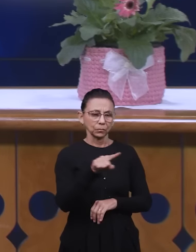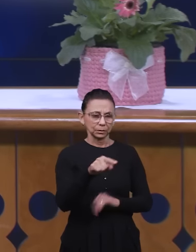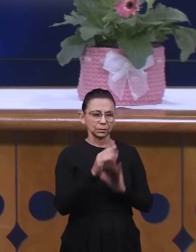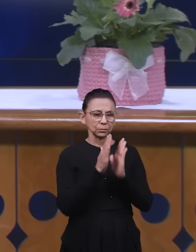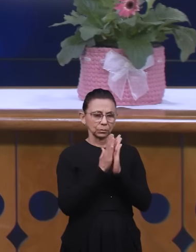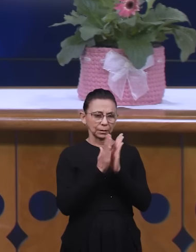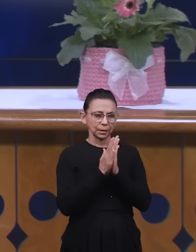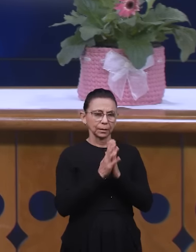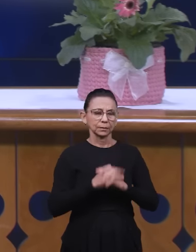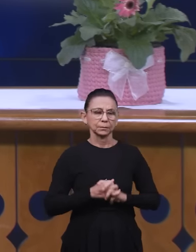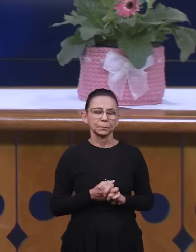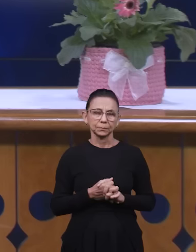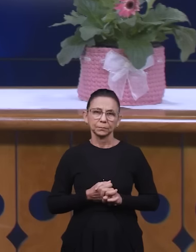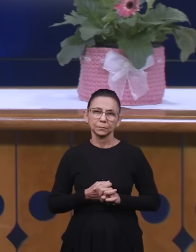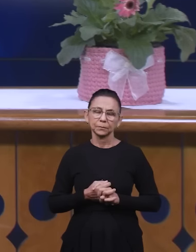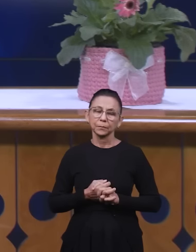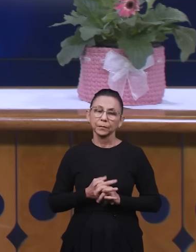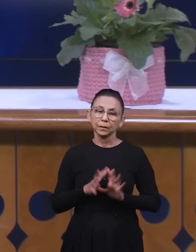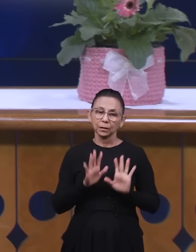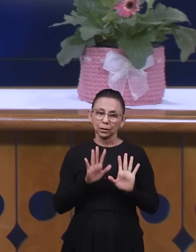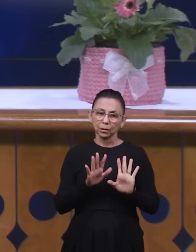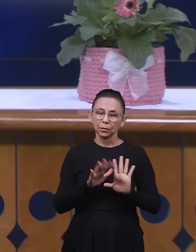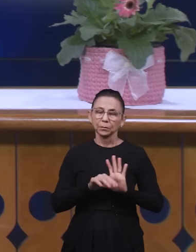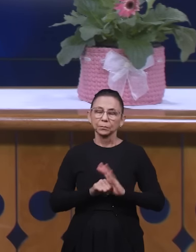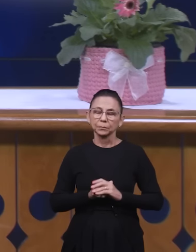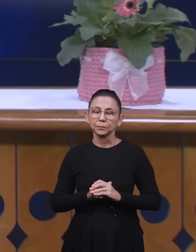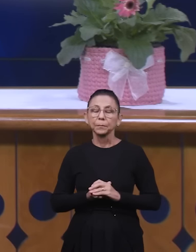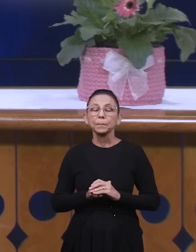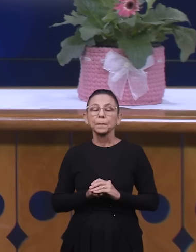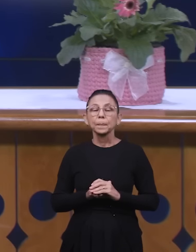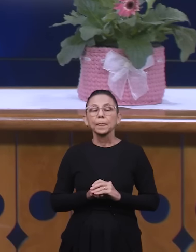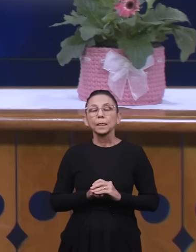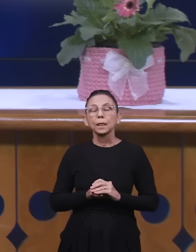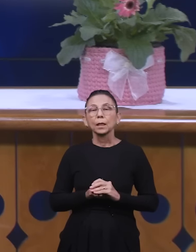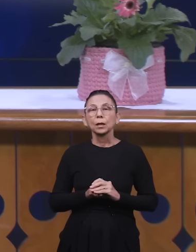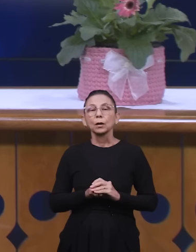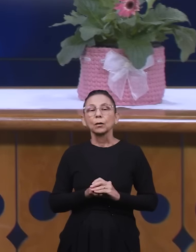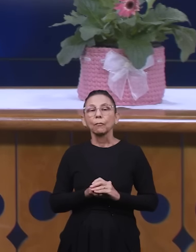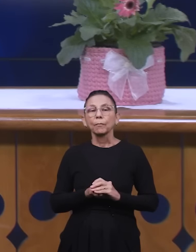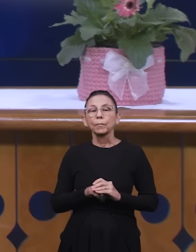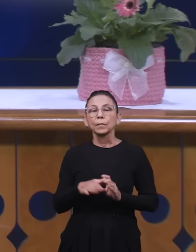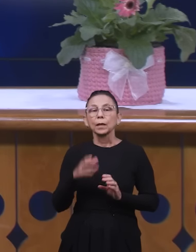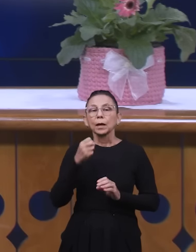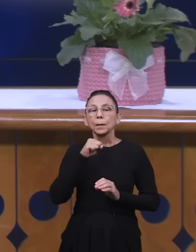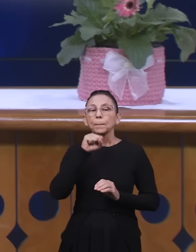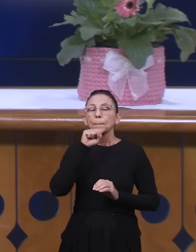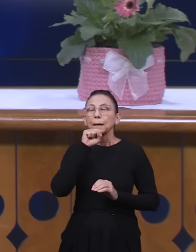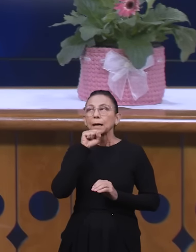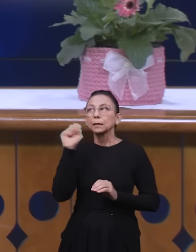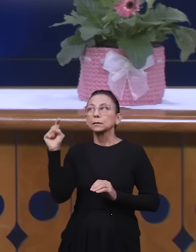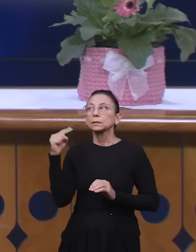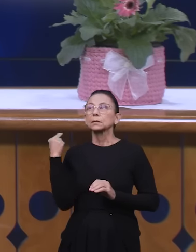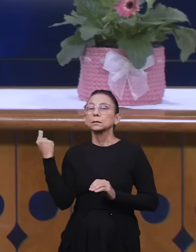quando orares, vós deveis dizer assim: Pai, Pai nosso.